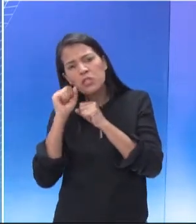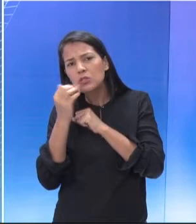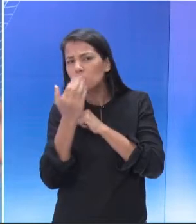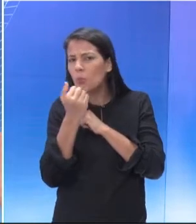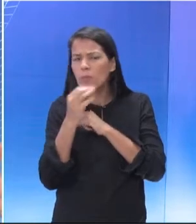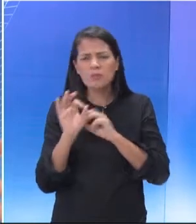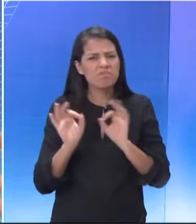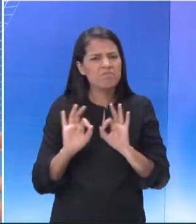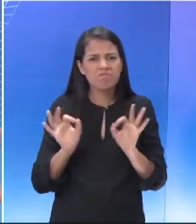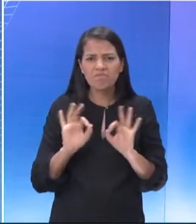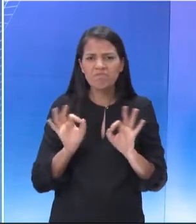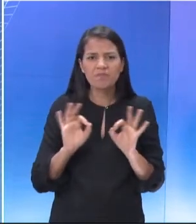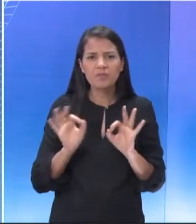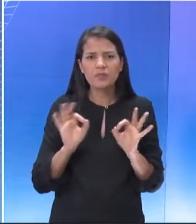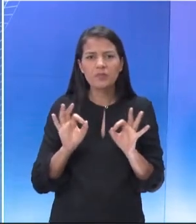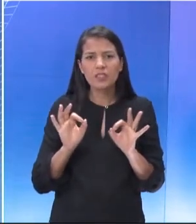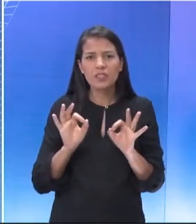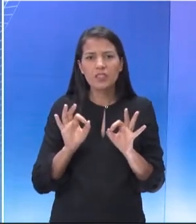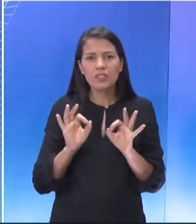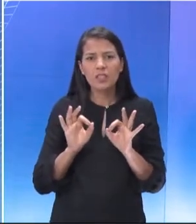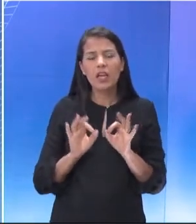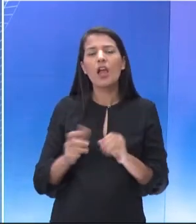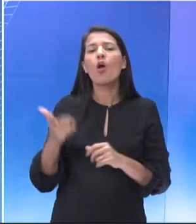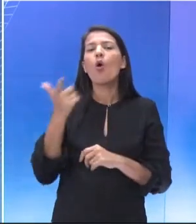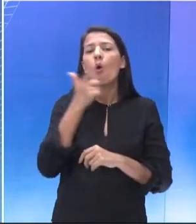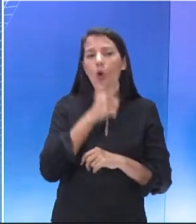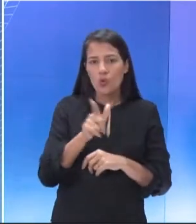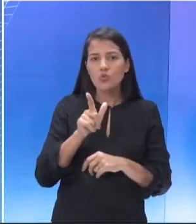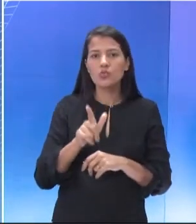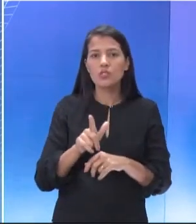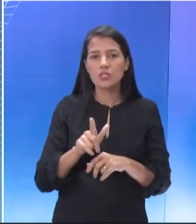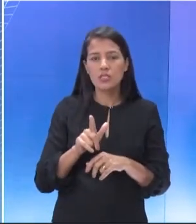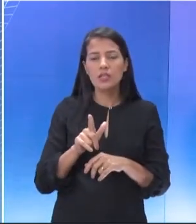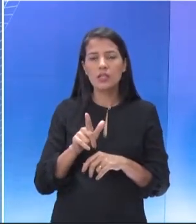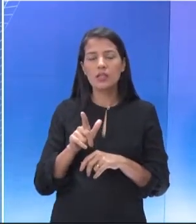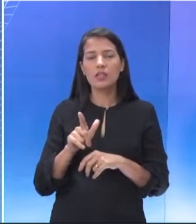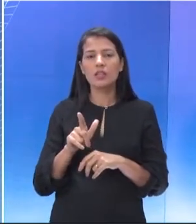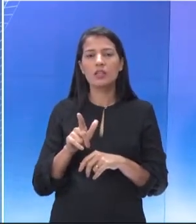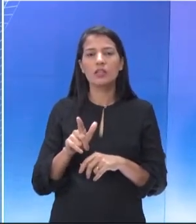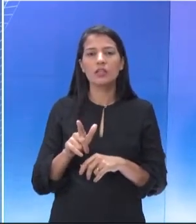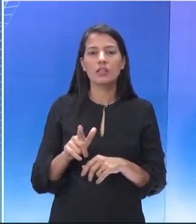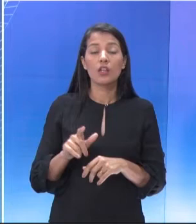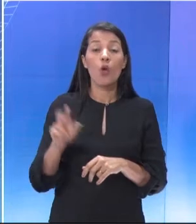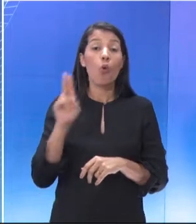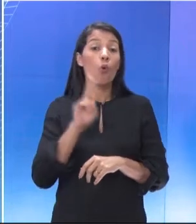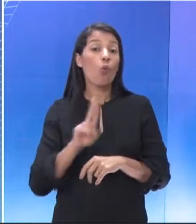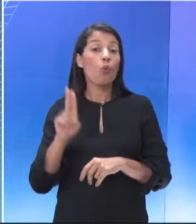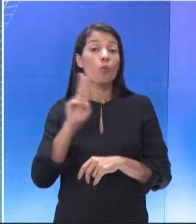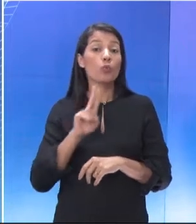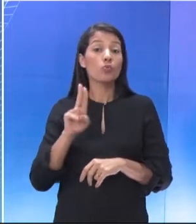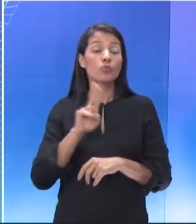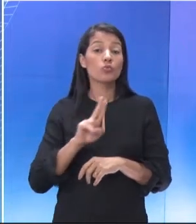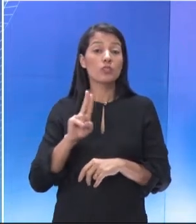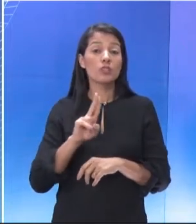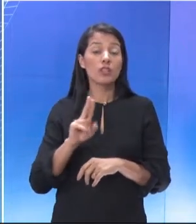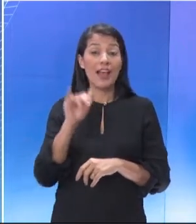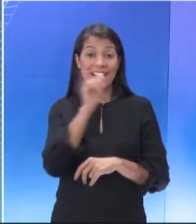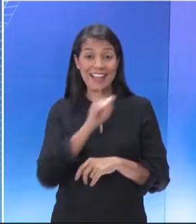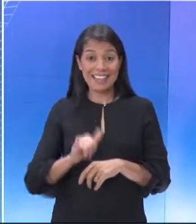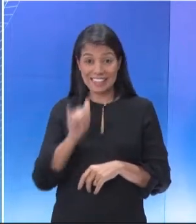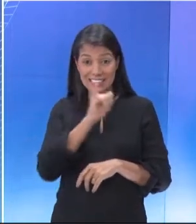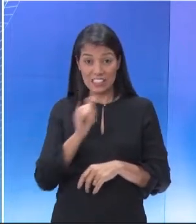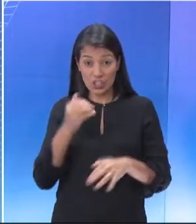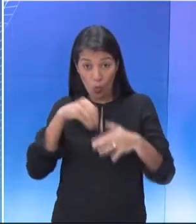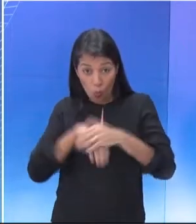forrageando. E o que é forragear? Forragear é buscar alimentos. Então, durante esse período que ele está forrageando, ele vai buscar